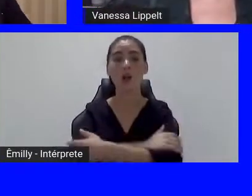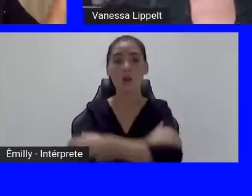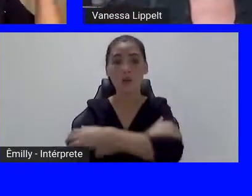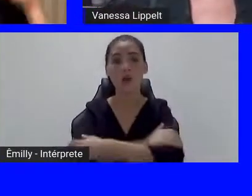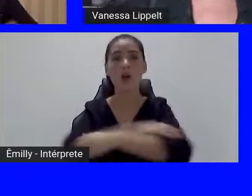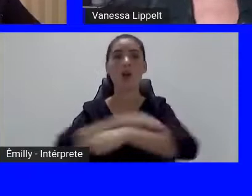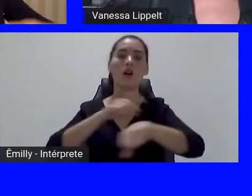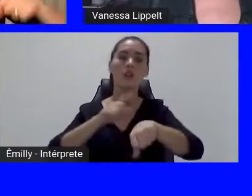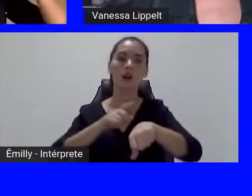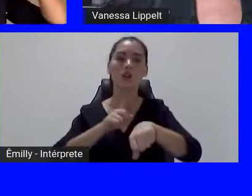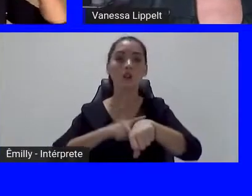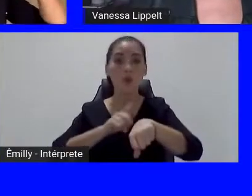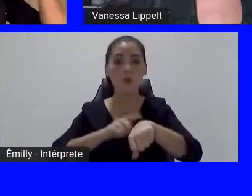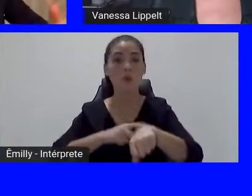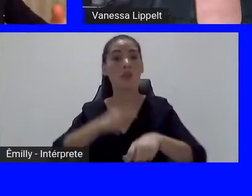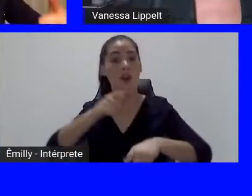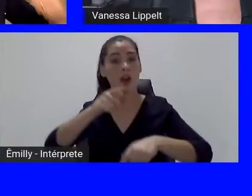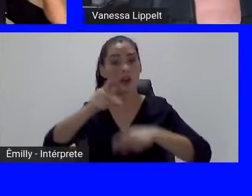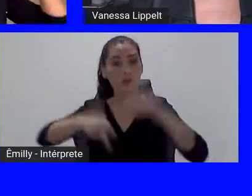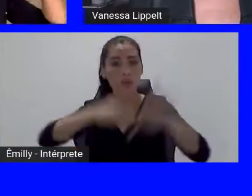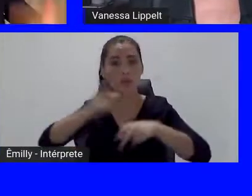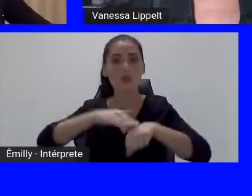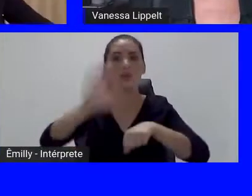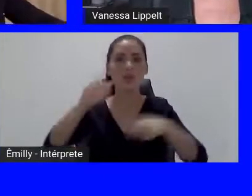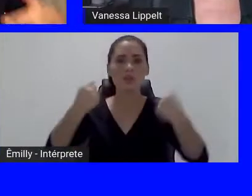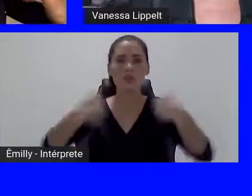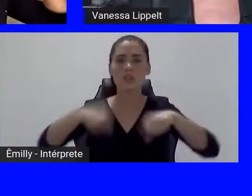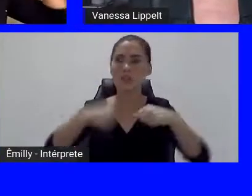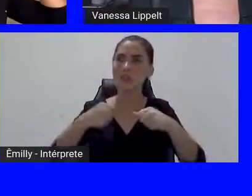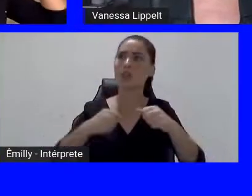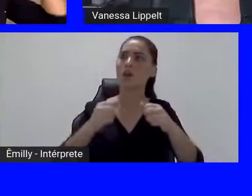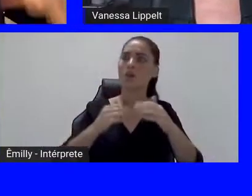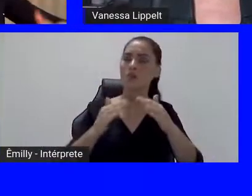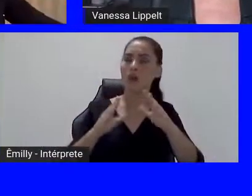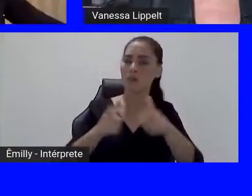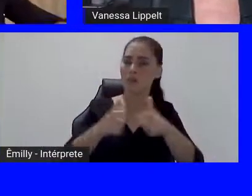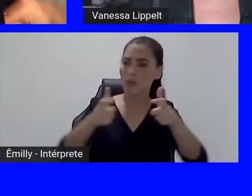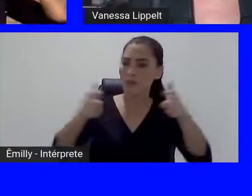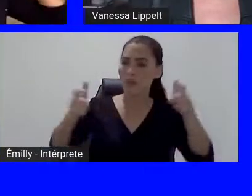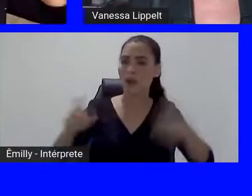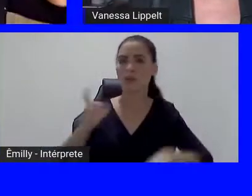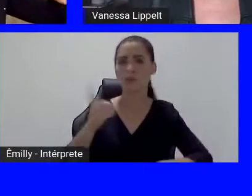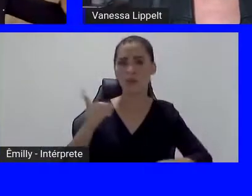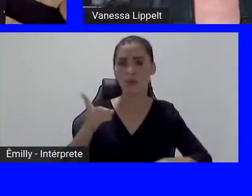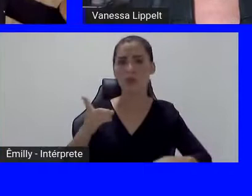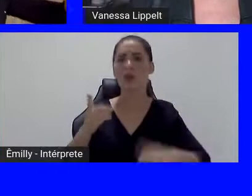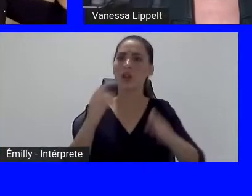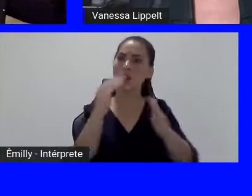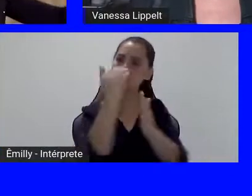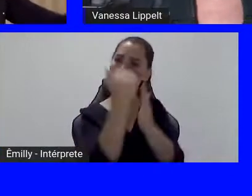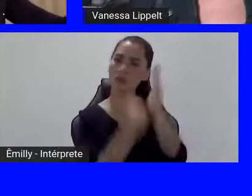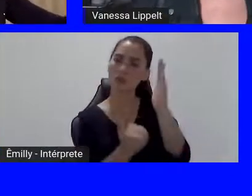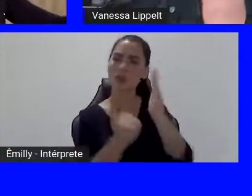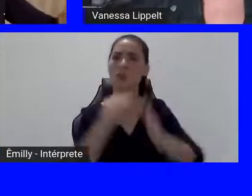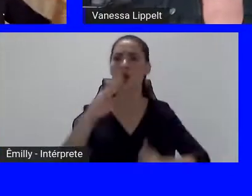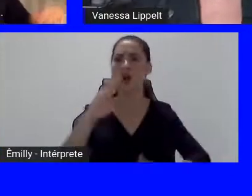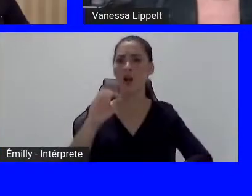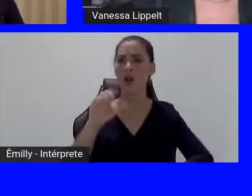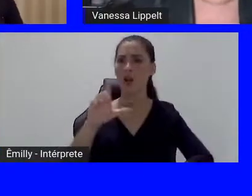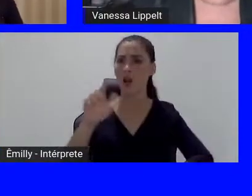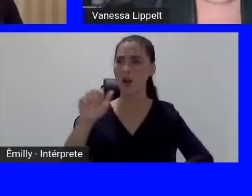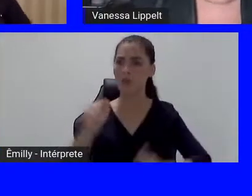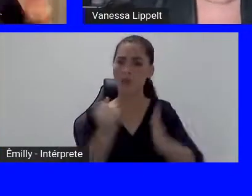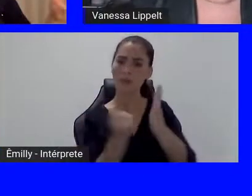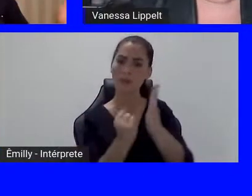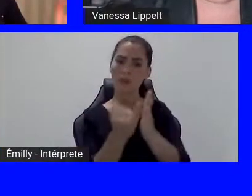precisava, e com isso causou aumento do dólar, queda da inflação, queda da bolsa, aumento da inflação por conta do aumento